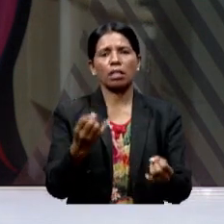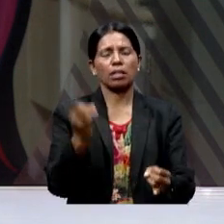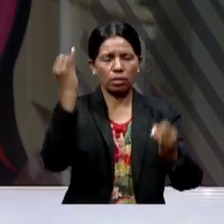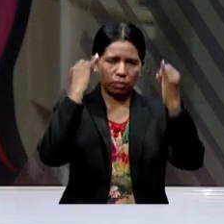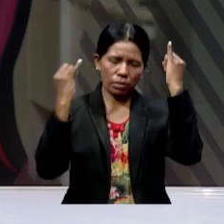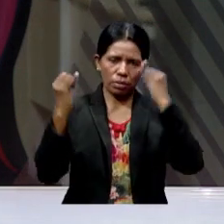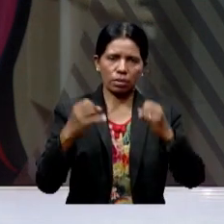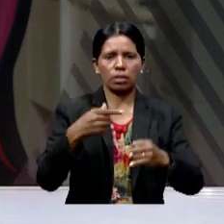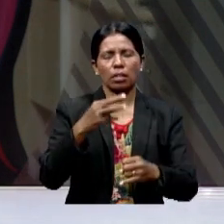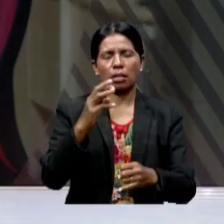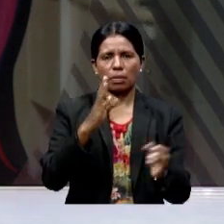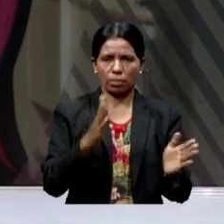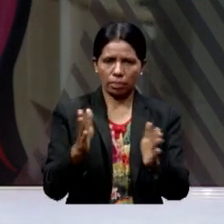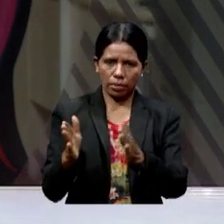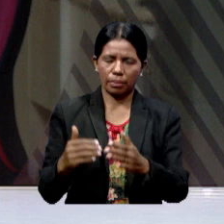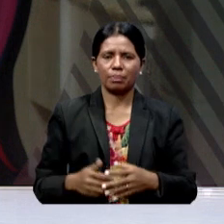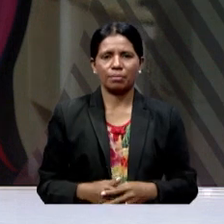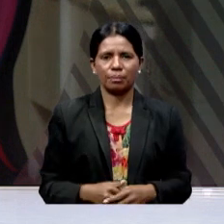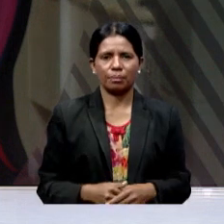be diemen preparou na